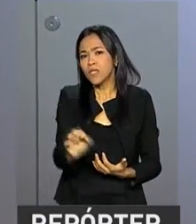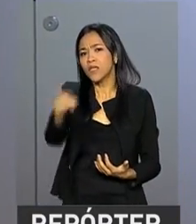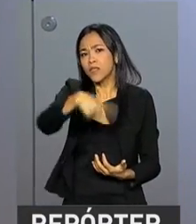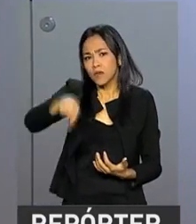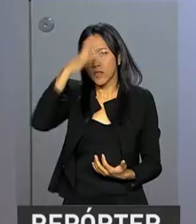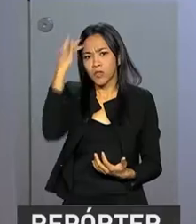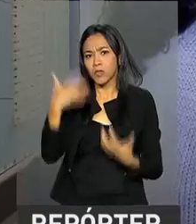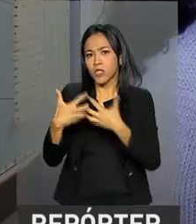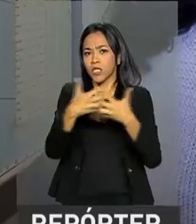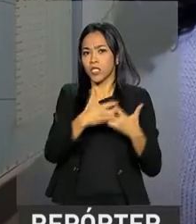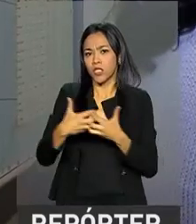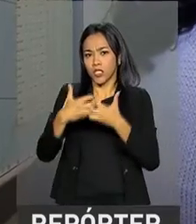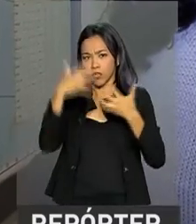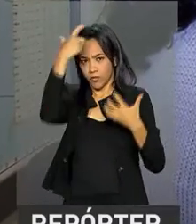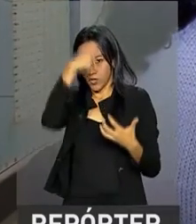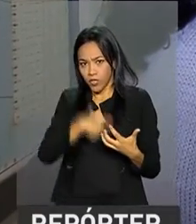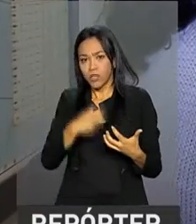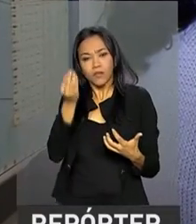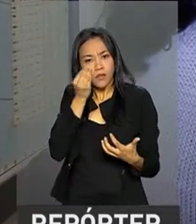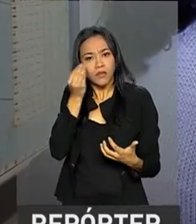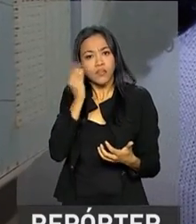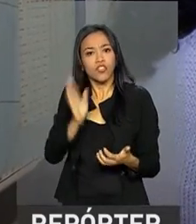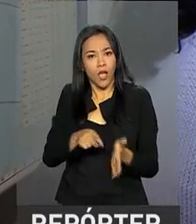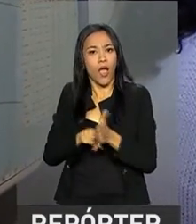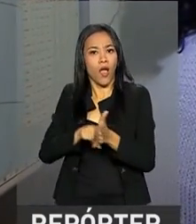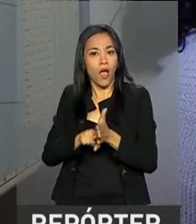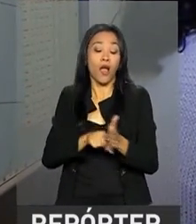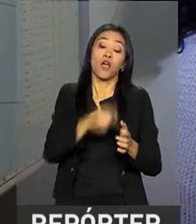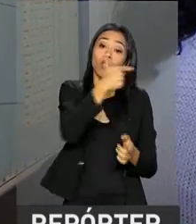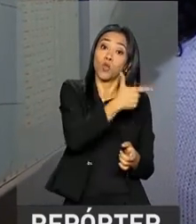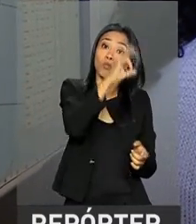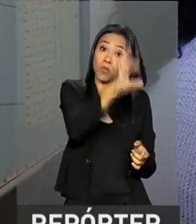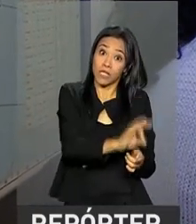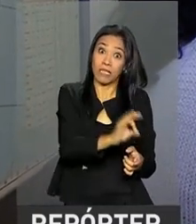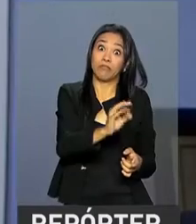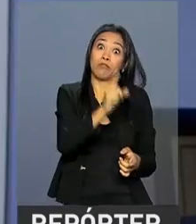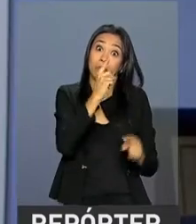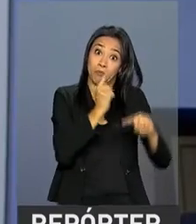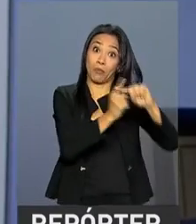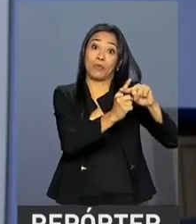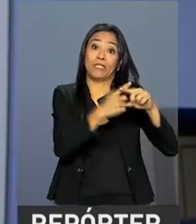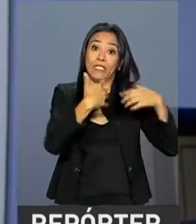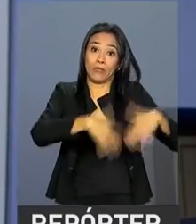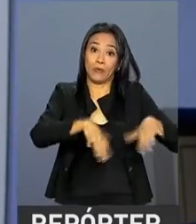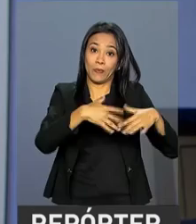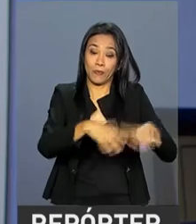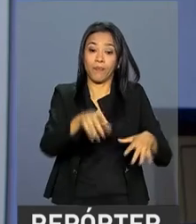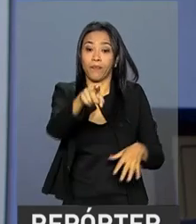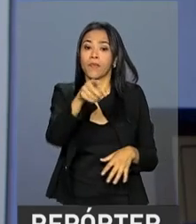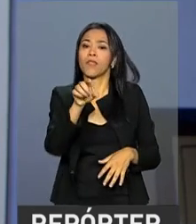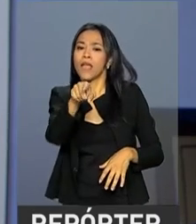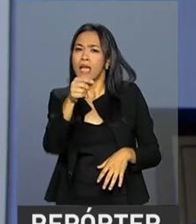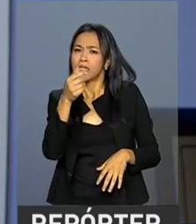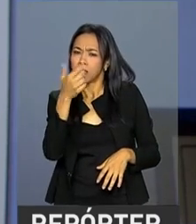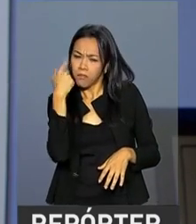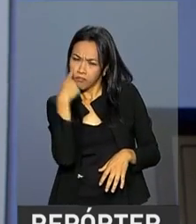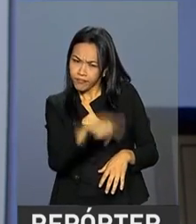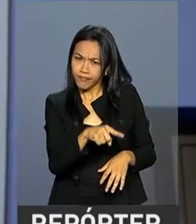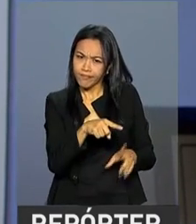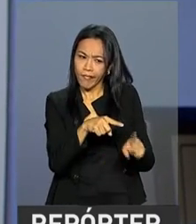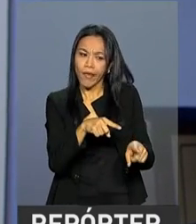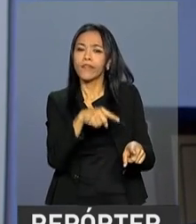passaram pelo teste 2% deles tiver um resultado positivo o condutor flagrado nesta condição